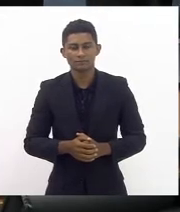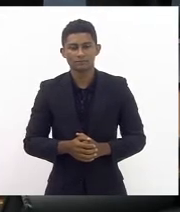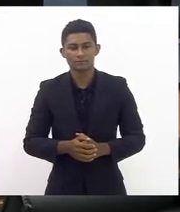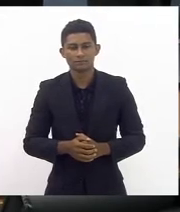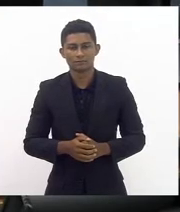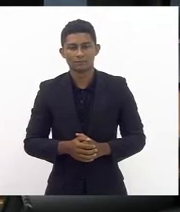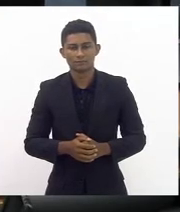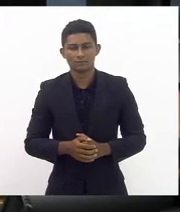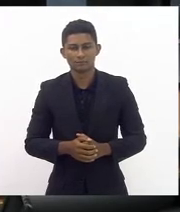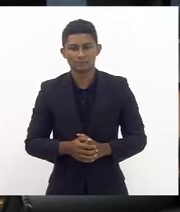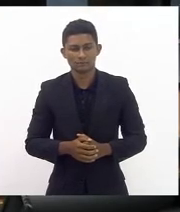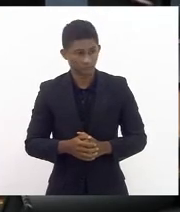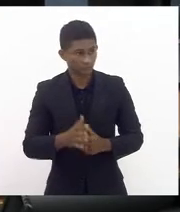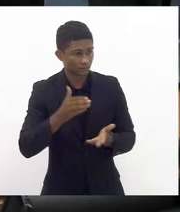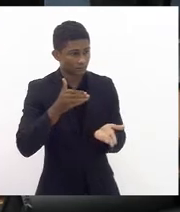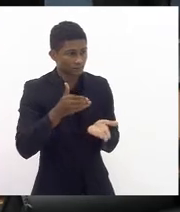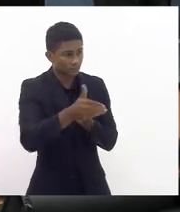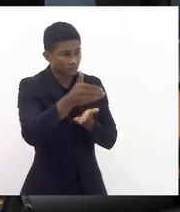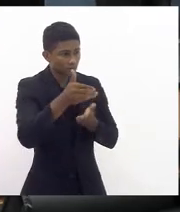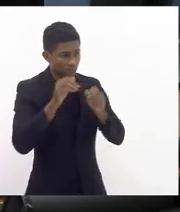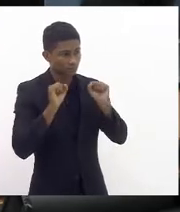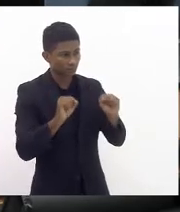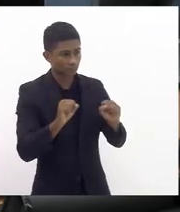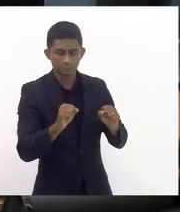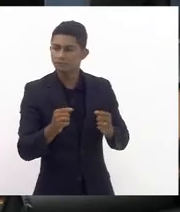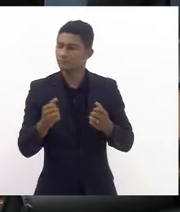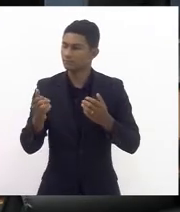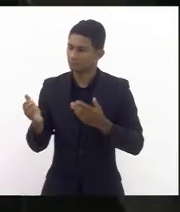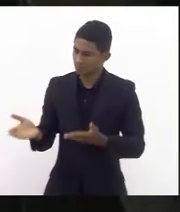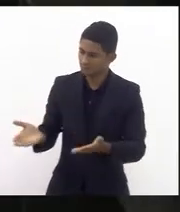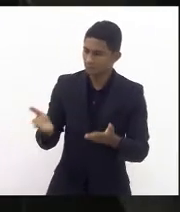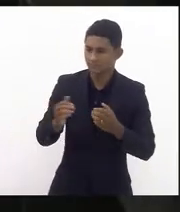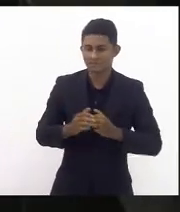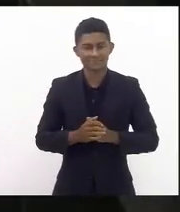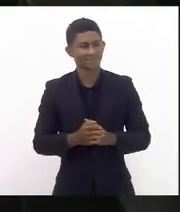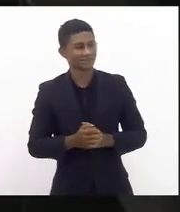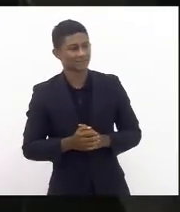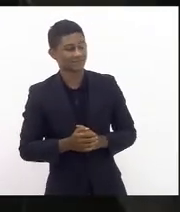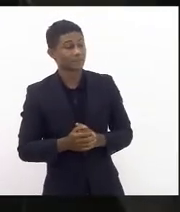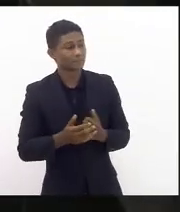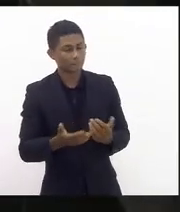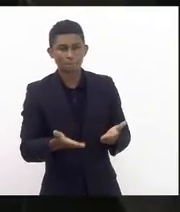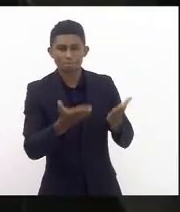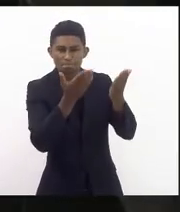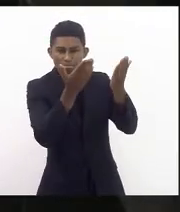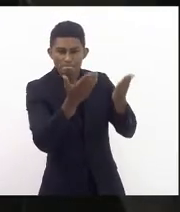Bem, posso começar? Por favor. Bem, deputado